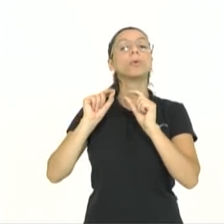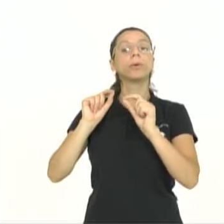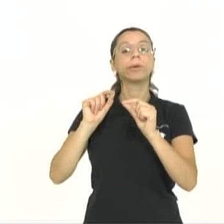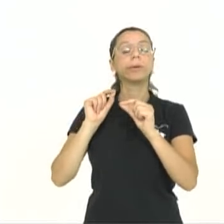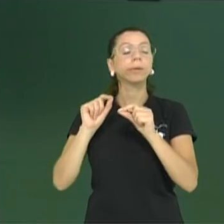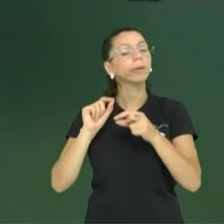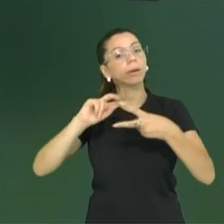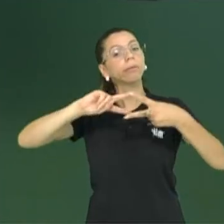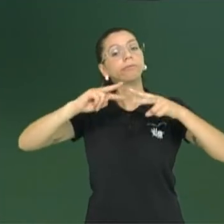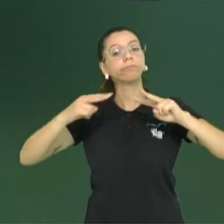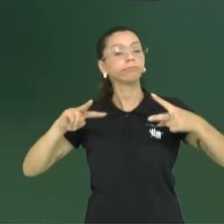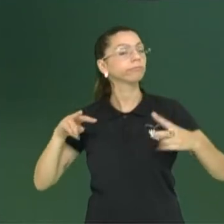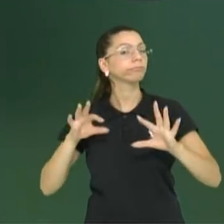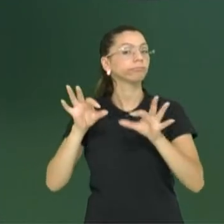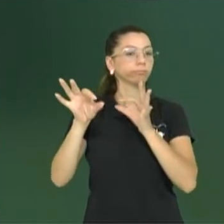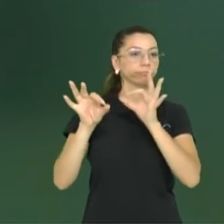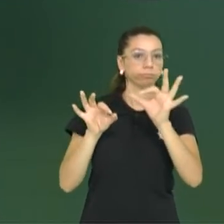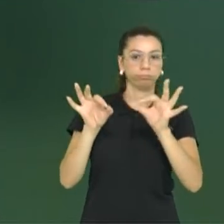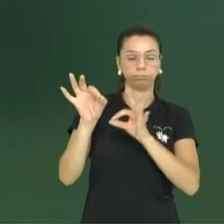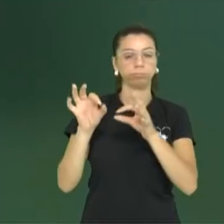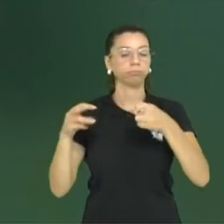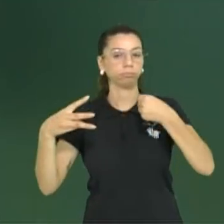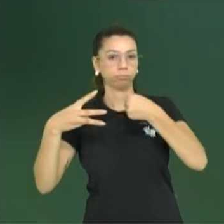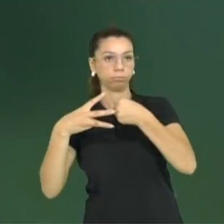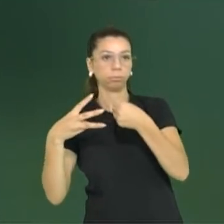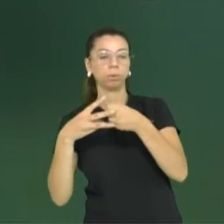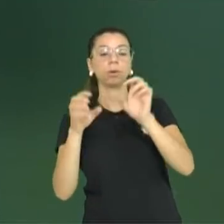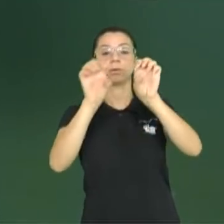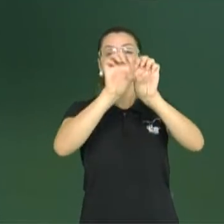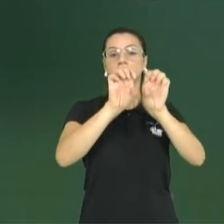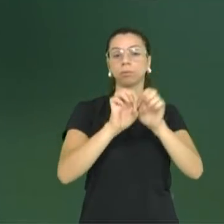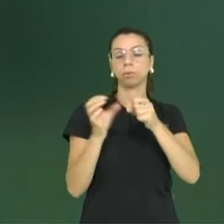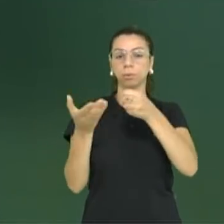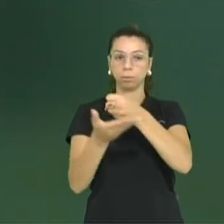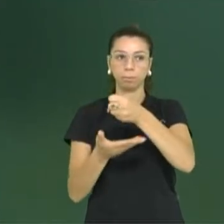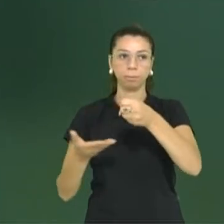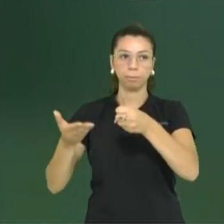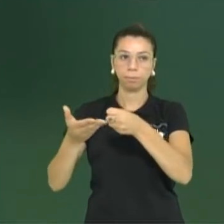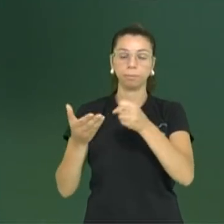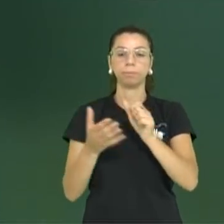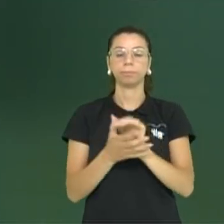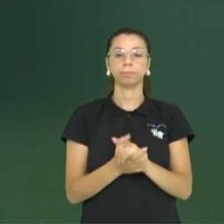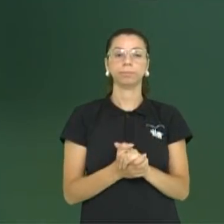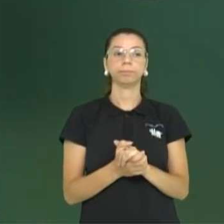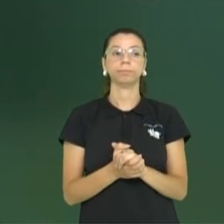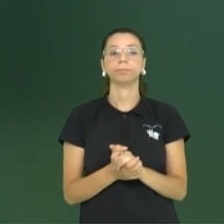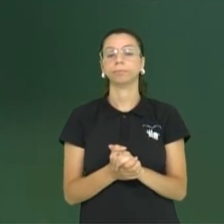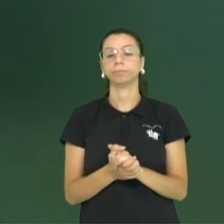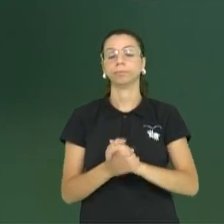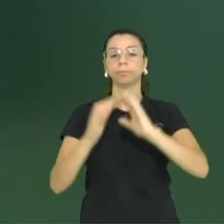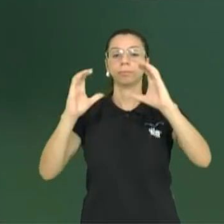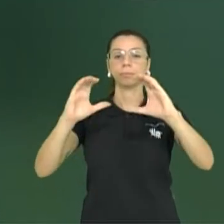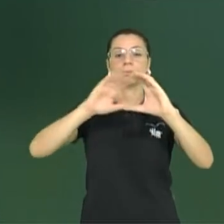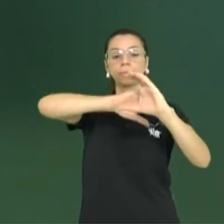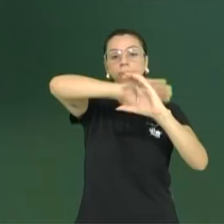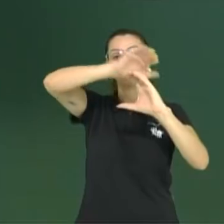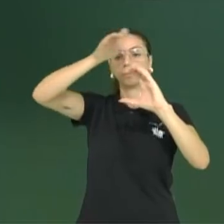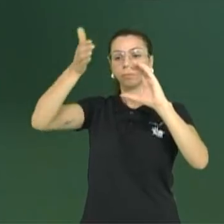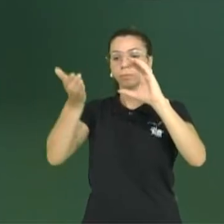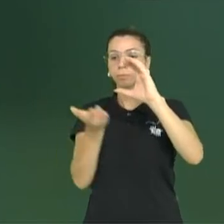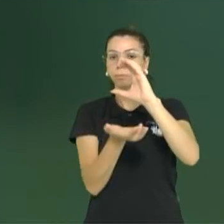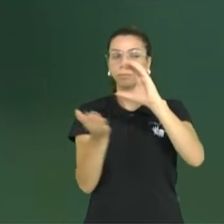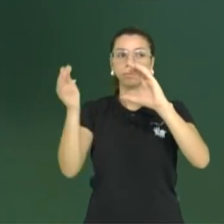celulares. E aqui eu trago para vocês as estruturas básicas, essenciais. Né? Então, mais de fora, né? Mais